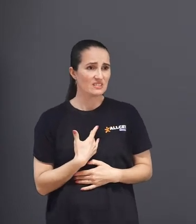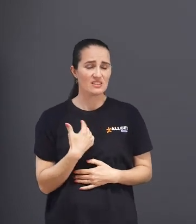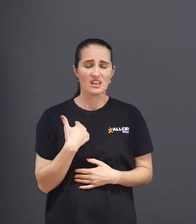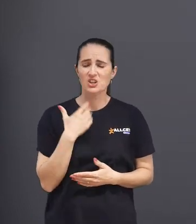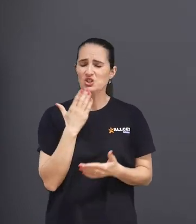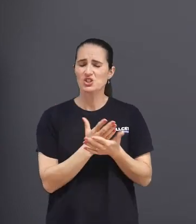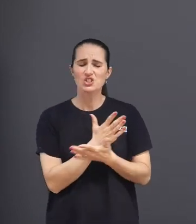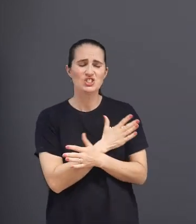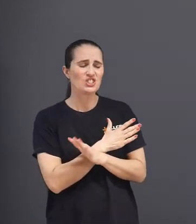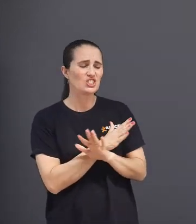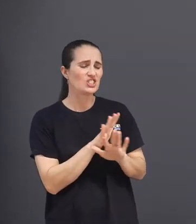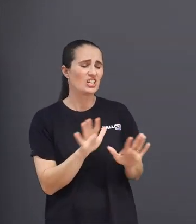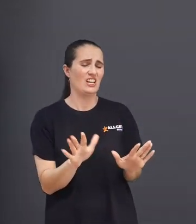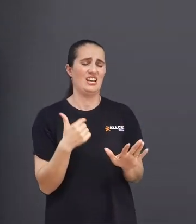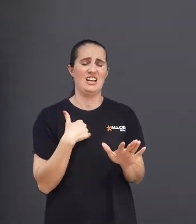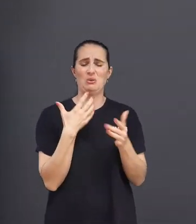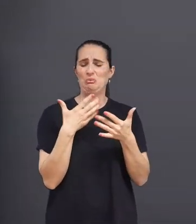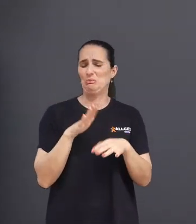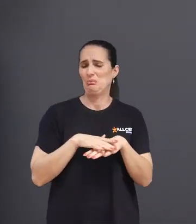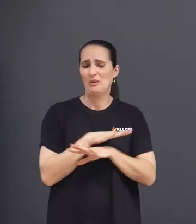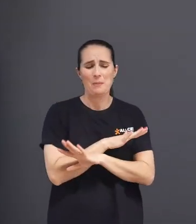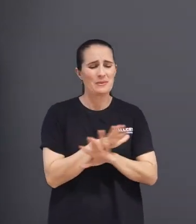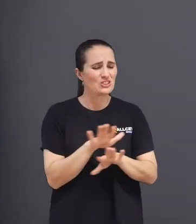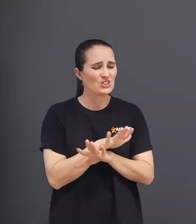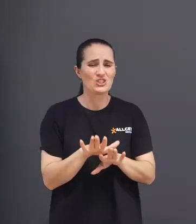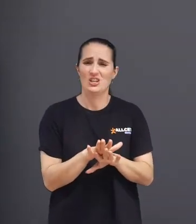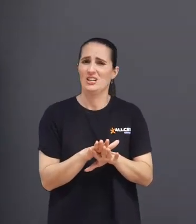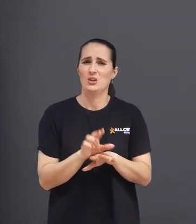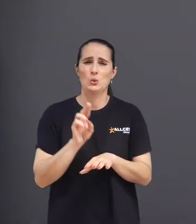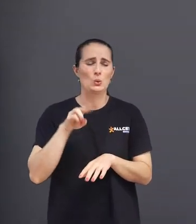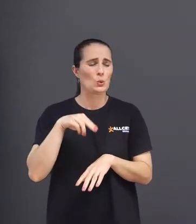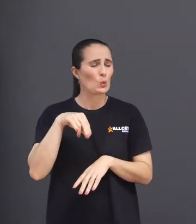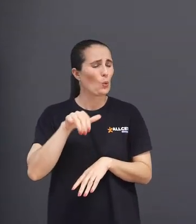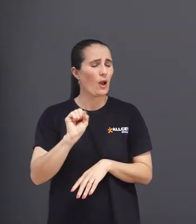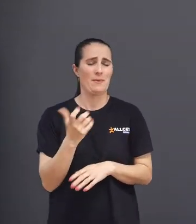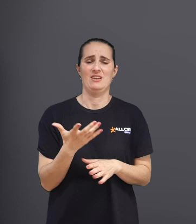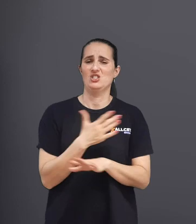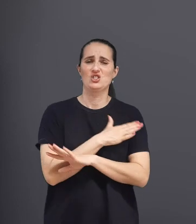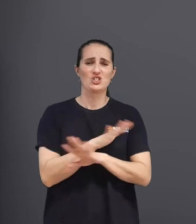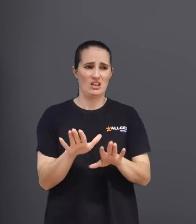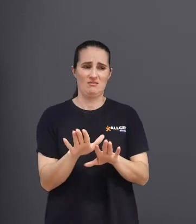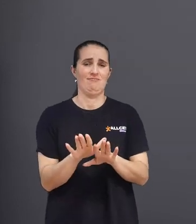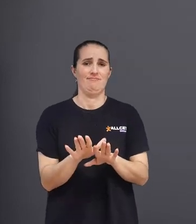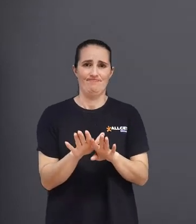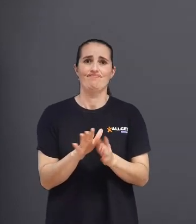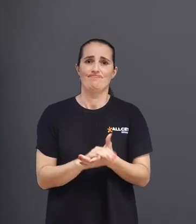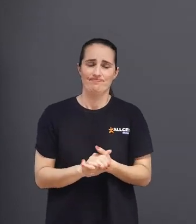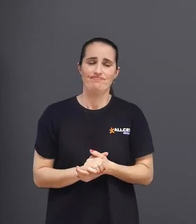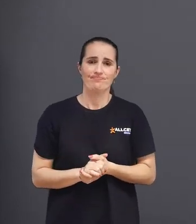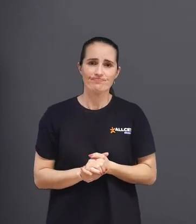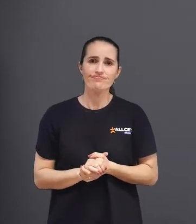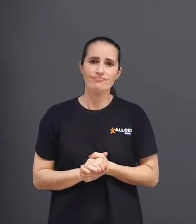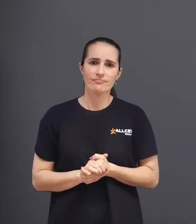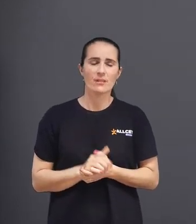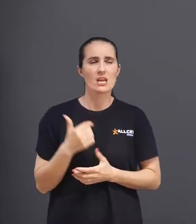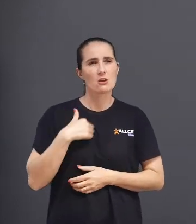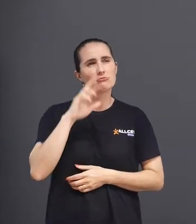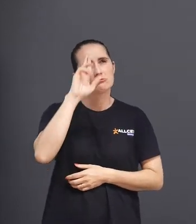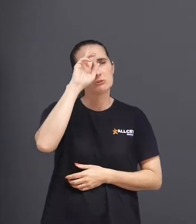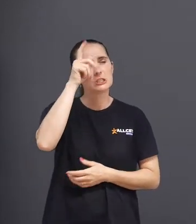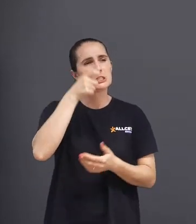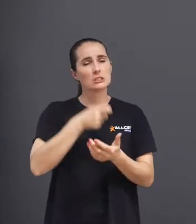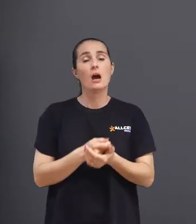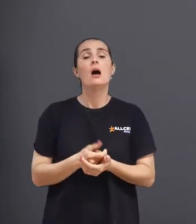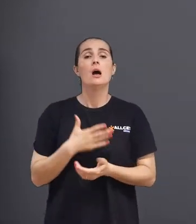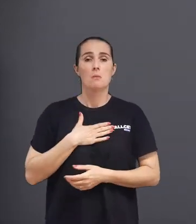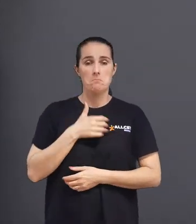então não quero mais. Agora, para mim, chega, e dali foi o ponto final, assim.